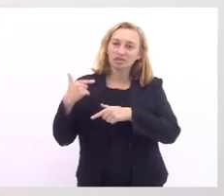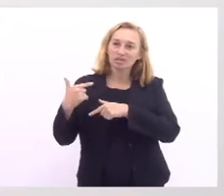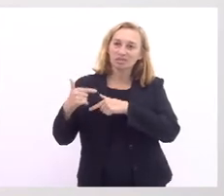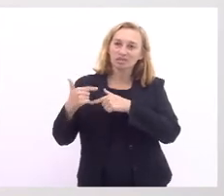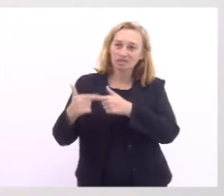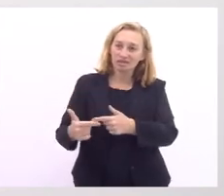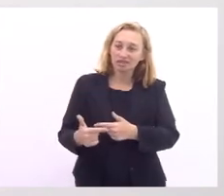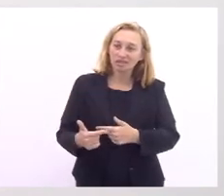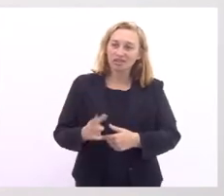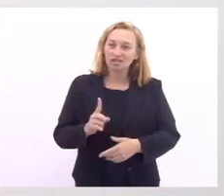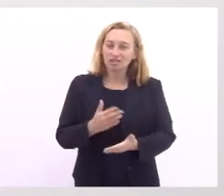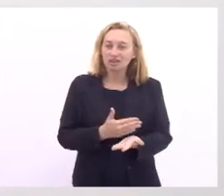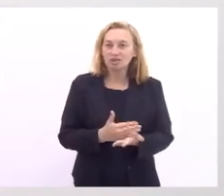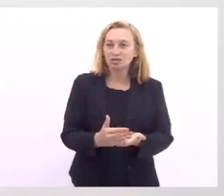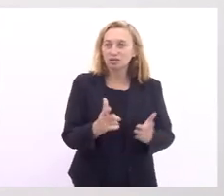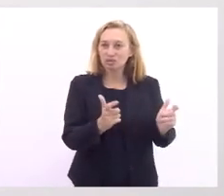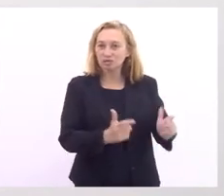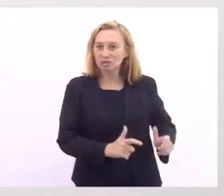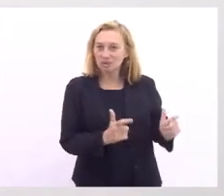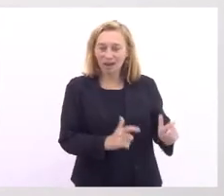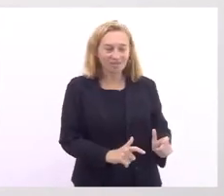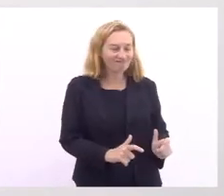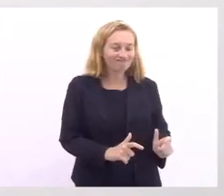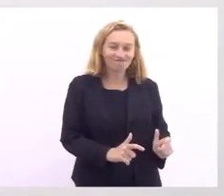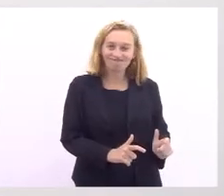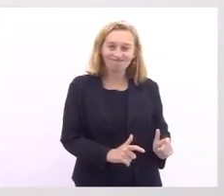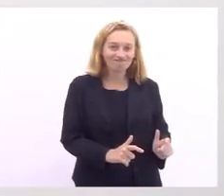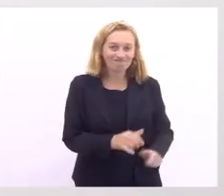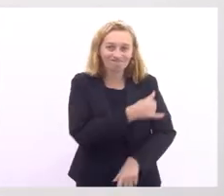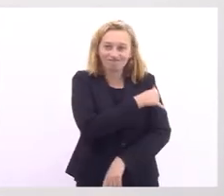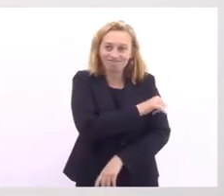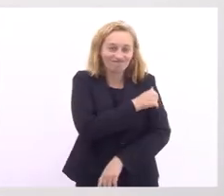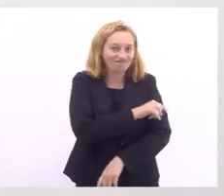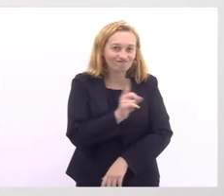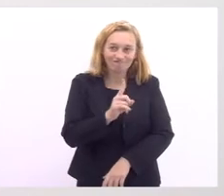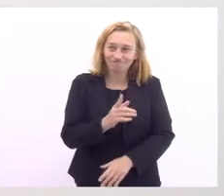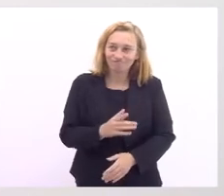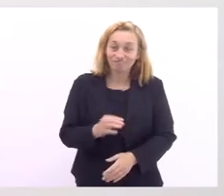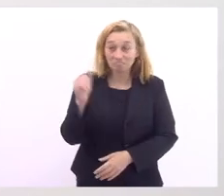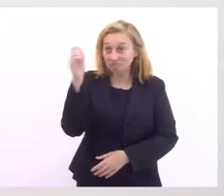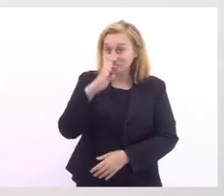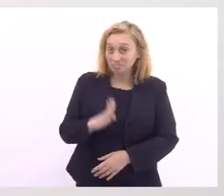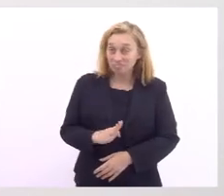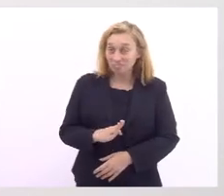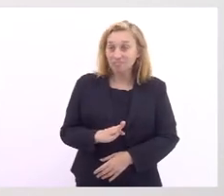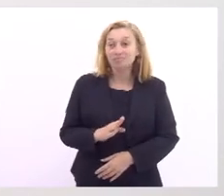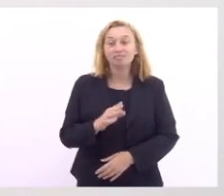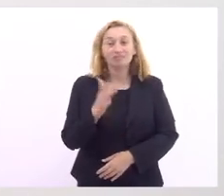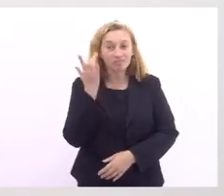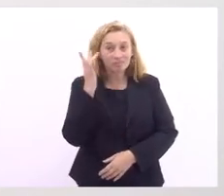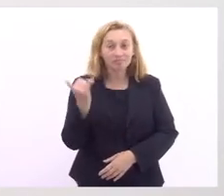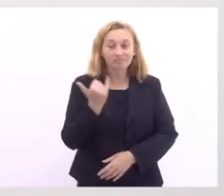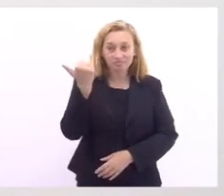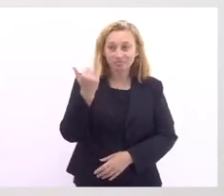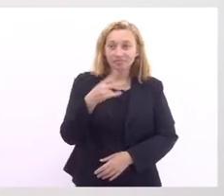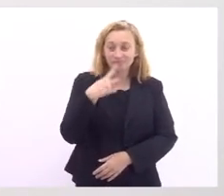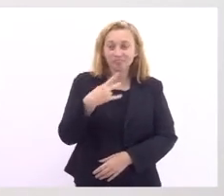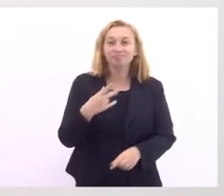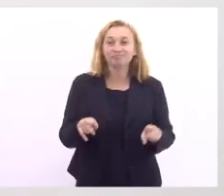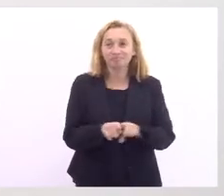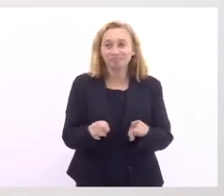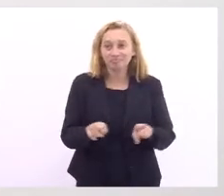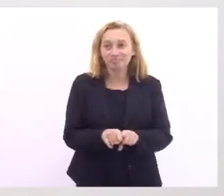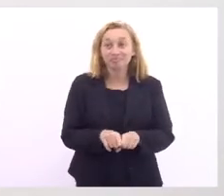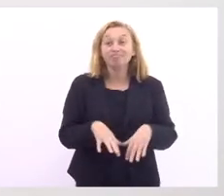que não começou aqui nesse lugar não começou aqui no Rio de Janeiro não começou aqui no Brasil então eu acho importante falar disso também